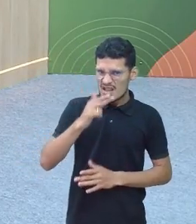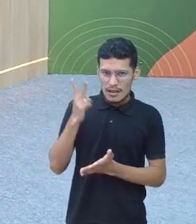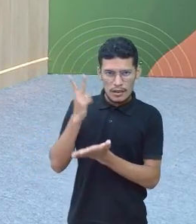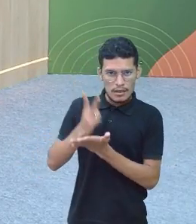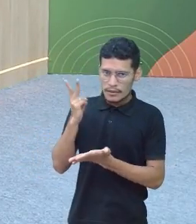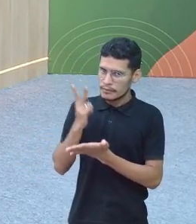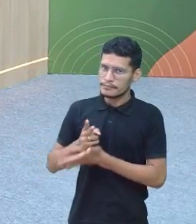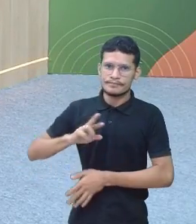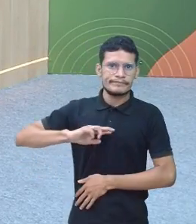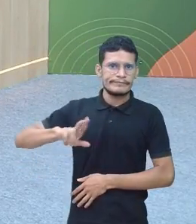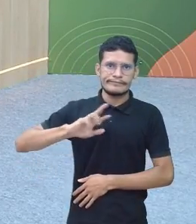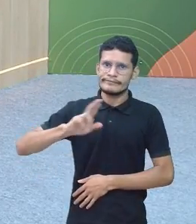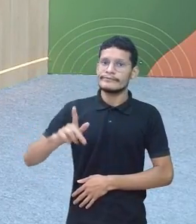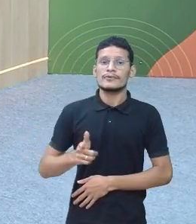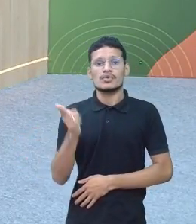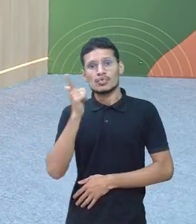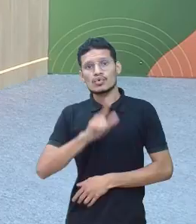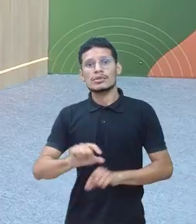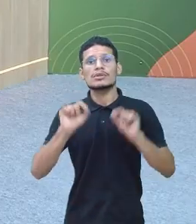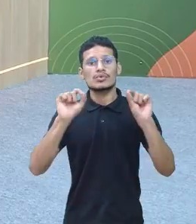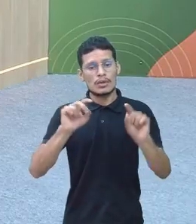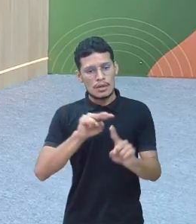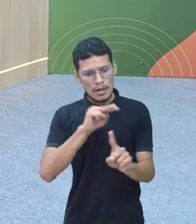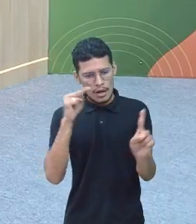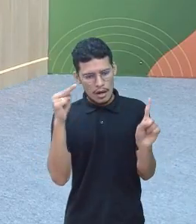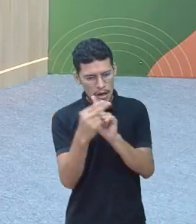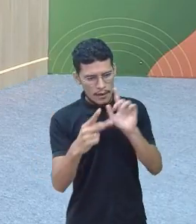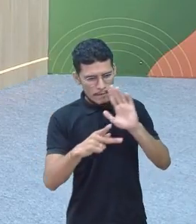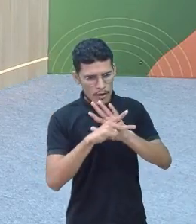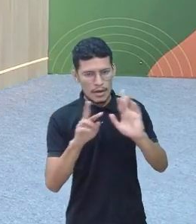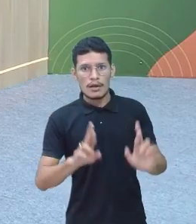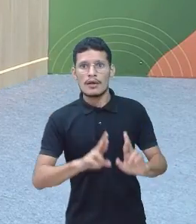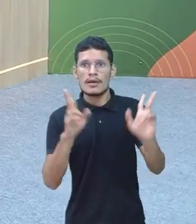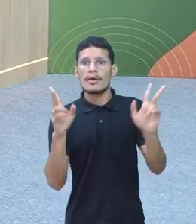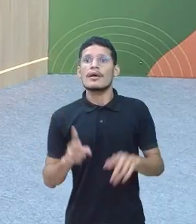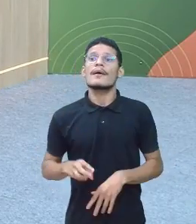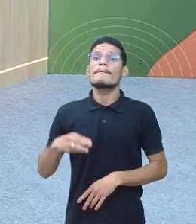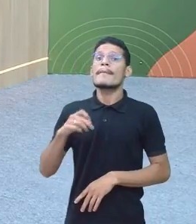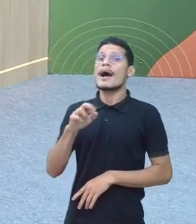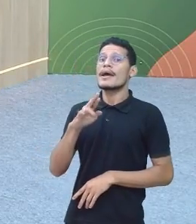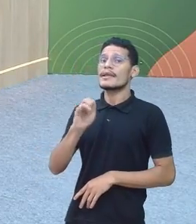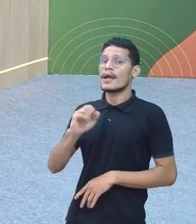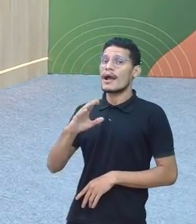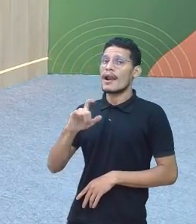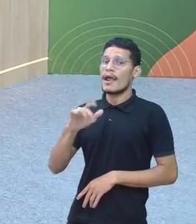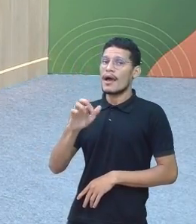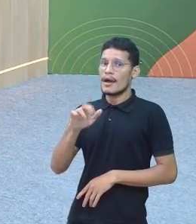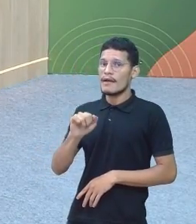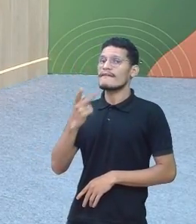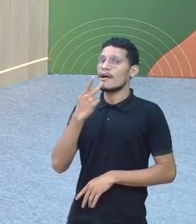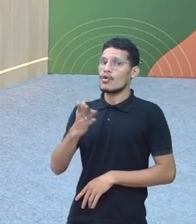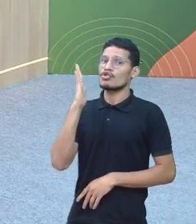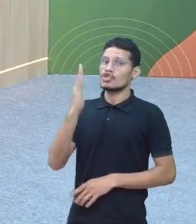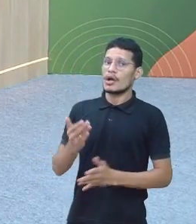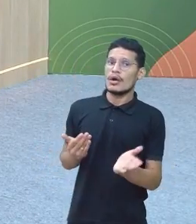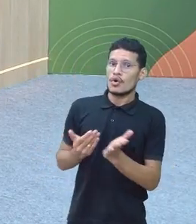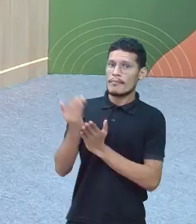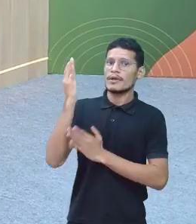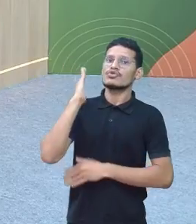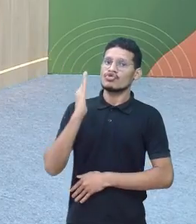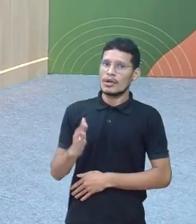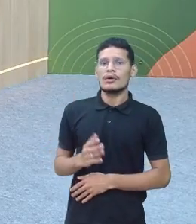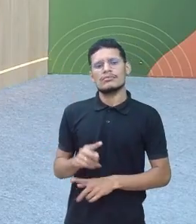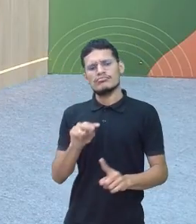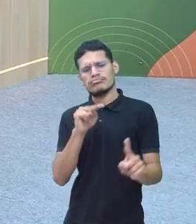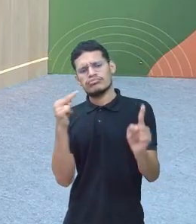conseguindo aquele olhar diferenciado que a Maria Clara falou lá no comecinho da nossa aula, né? Que ela cita. Esse